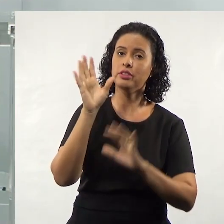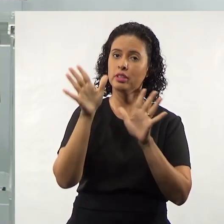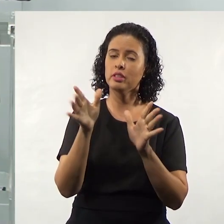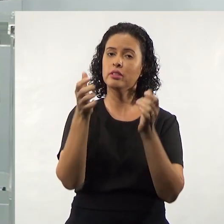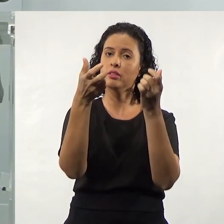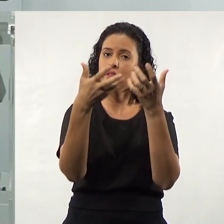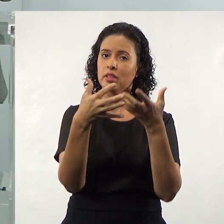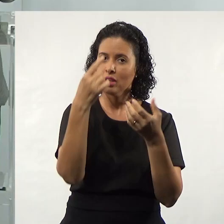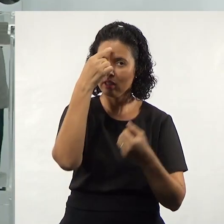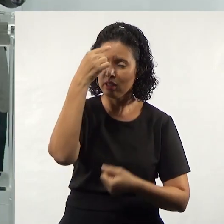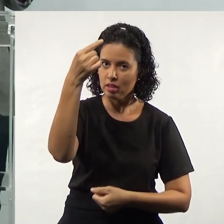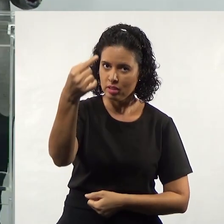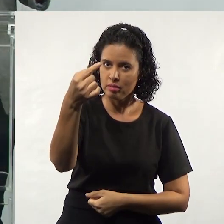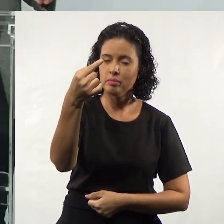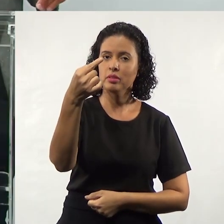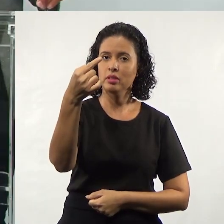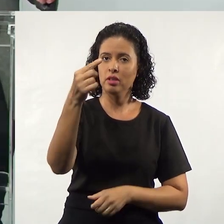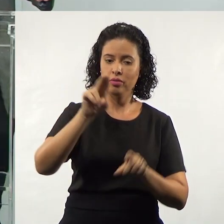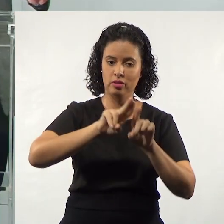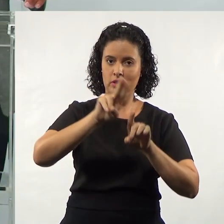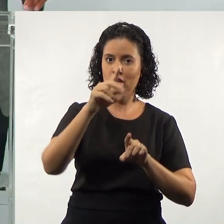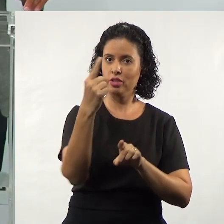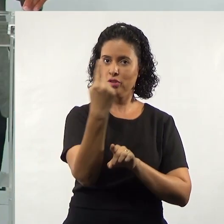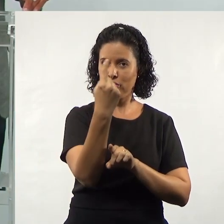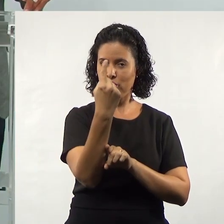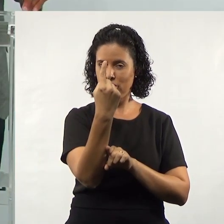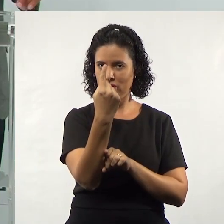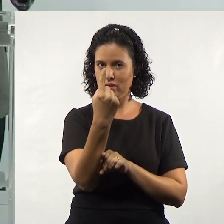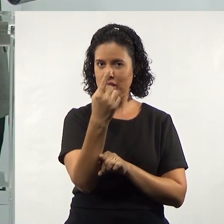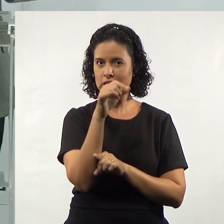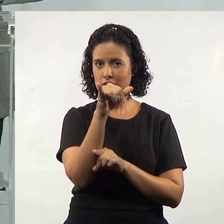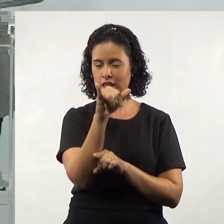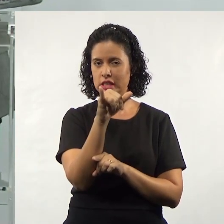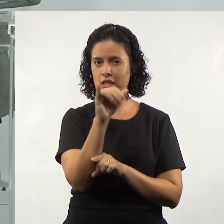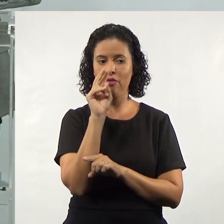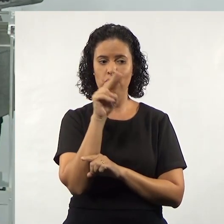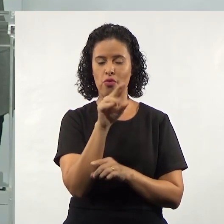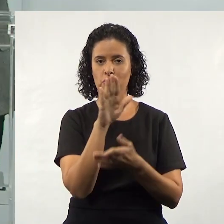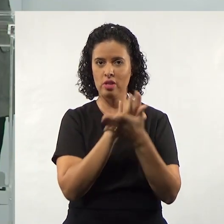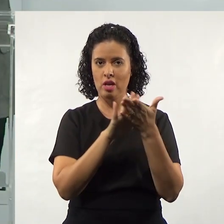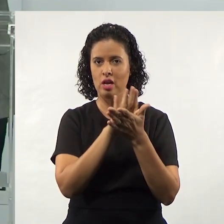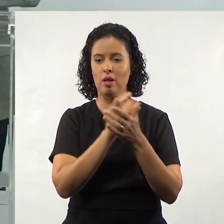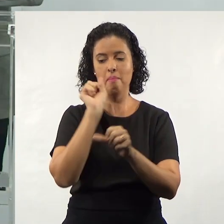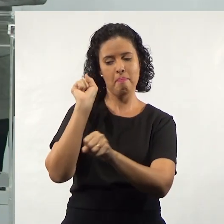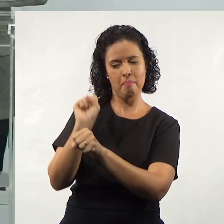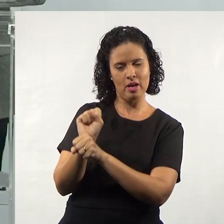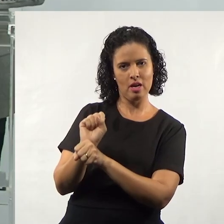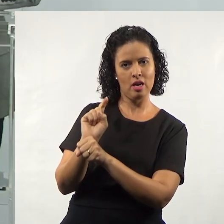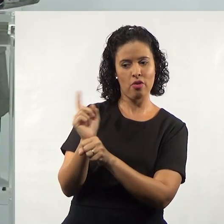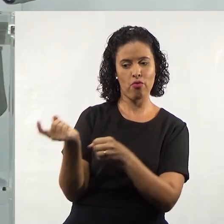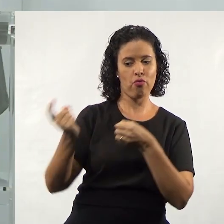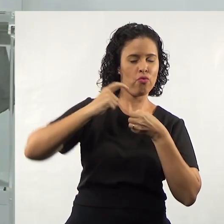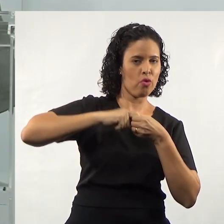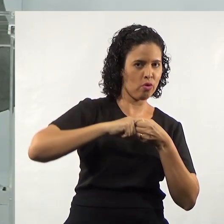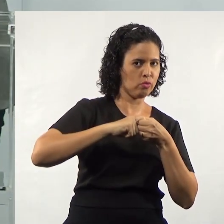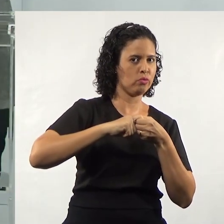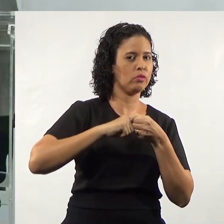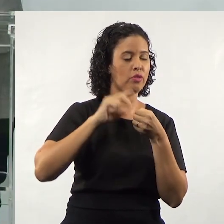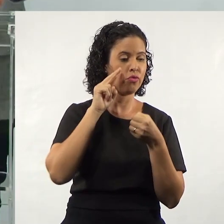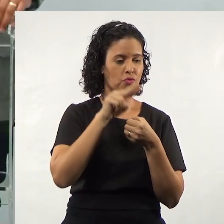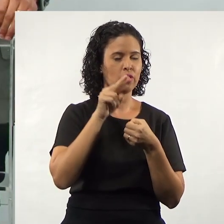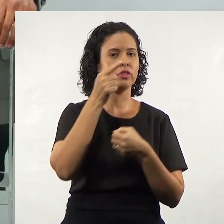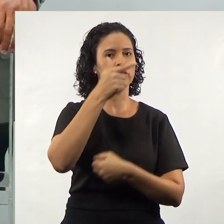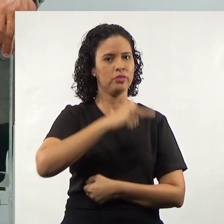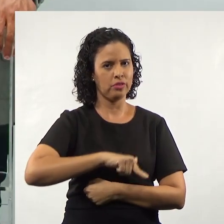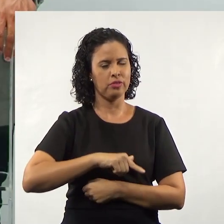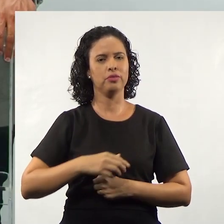na unidade 1, se você não ouviu, aperte o pause e vá lá de novo, porque isso faz com que você aprenda mais uma vez.